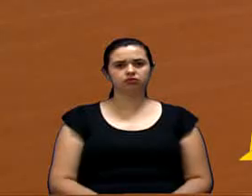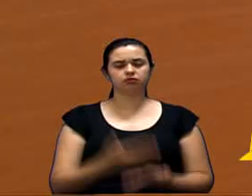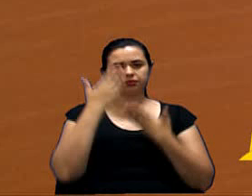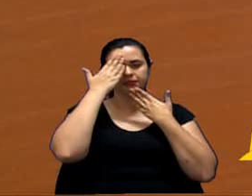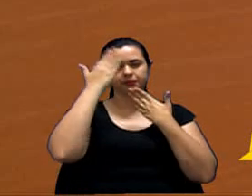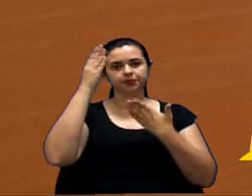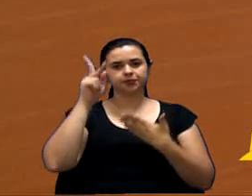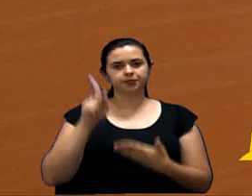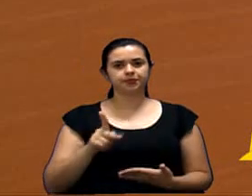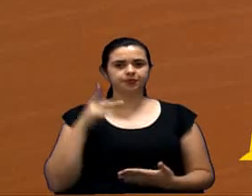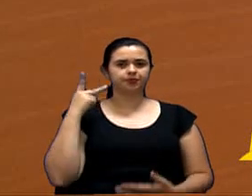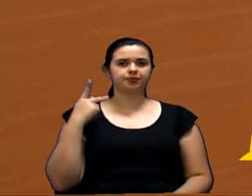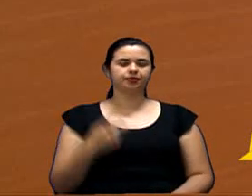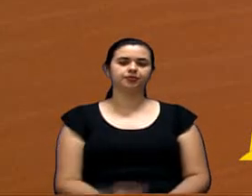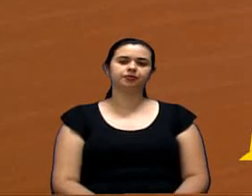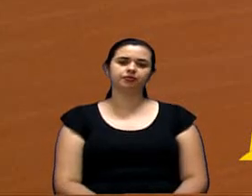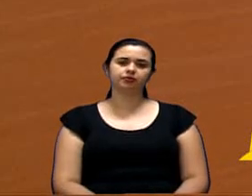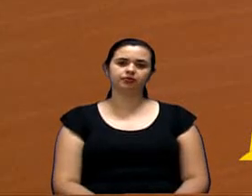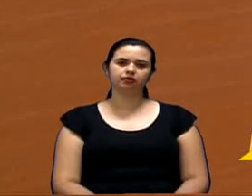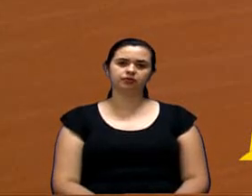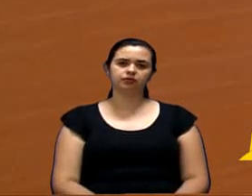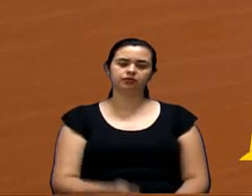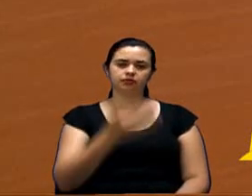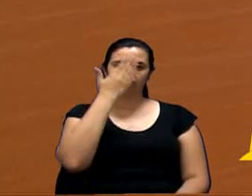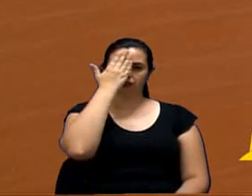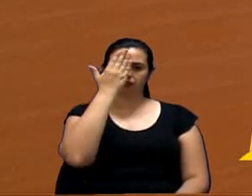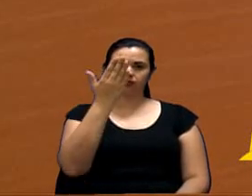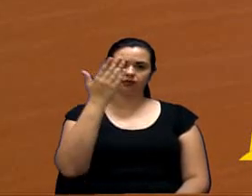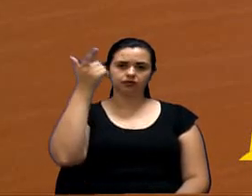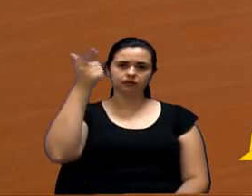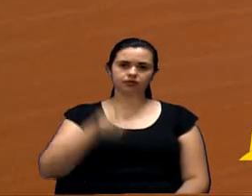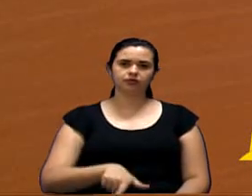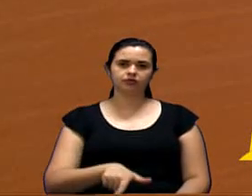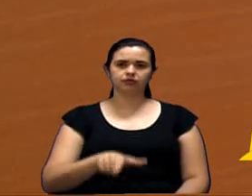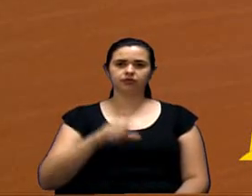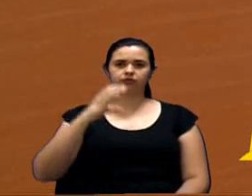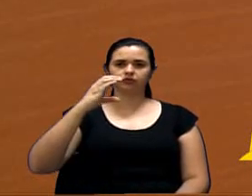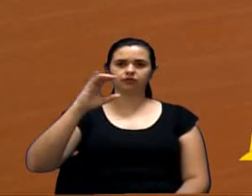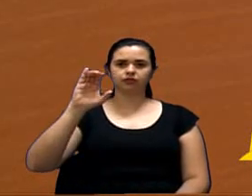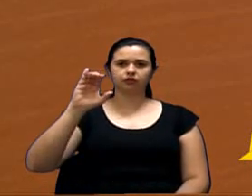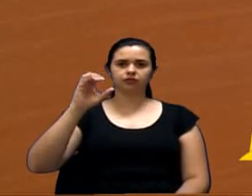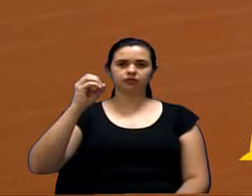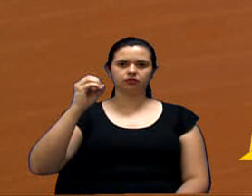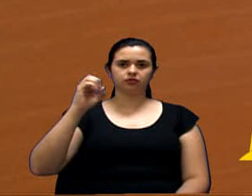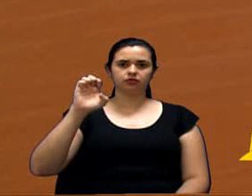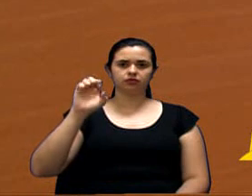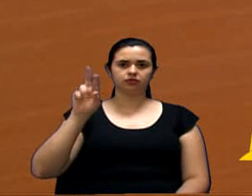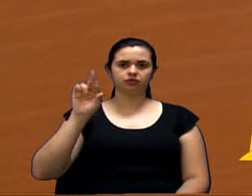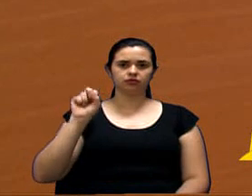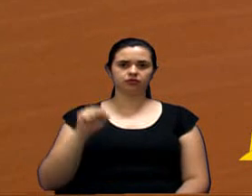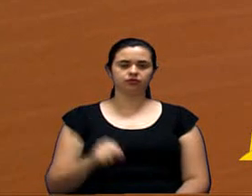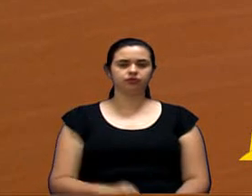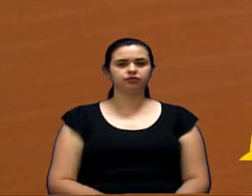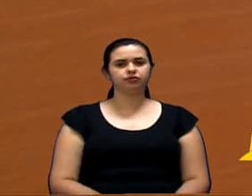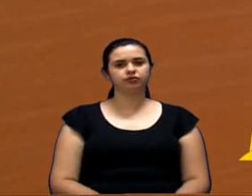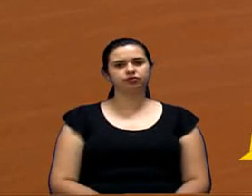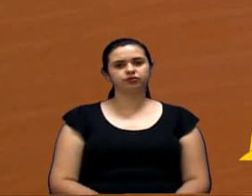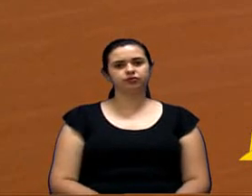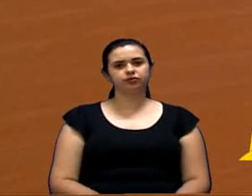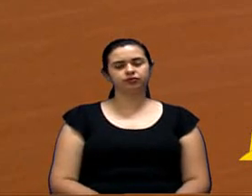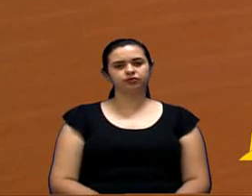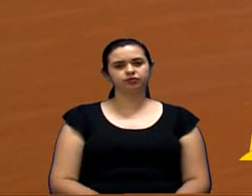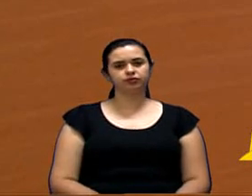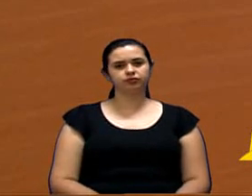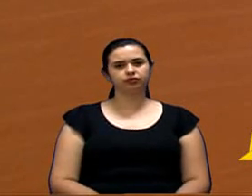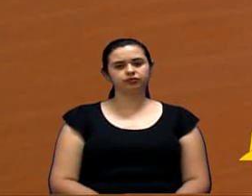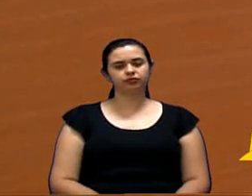Obrigado, presidente. Vereadores e vereadores. Obrigado. O próximo é o vereador Cícero João. Vamos abrir a palavra para o Cícero. Depois, o vereador Fausto também está